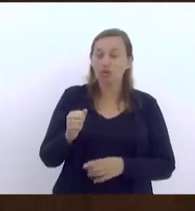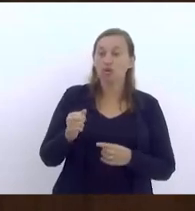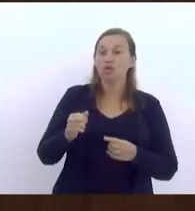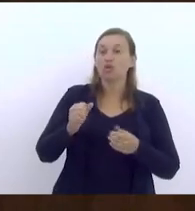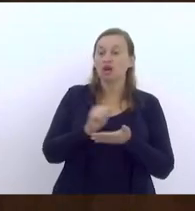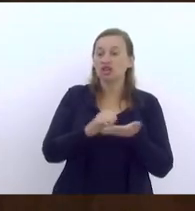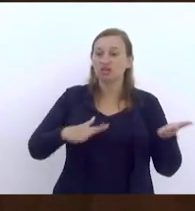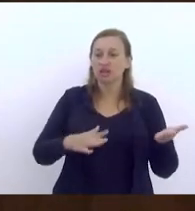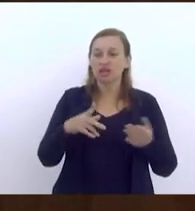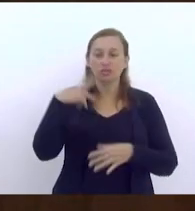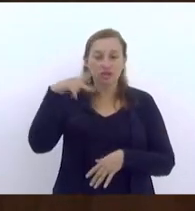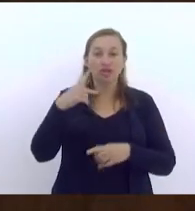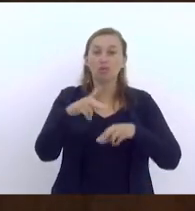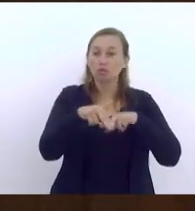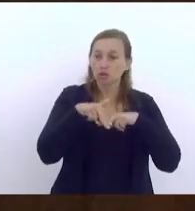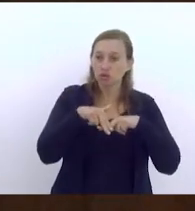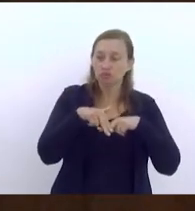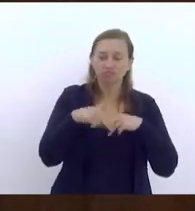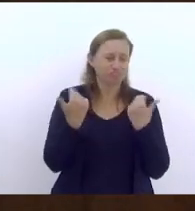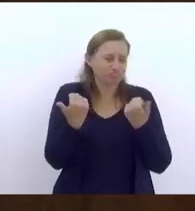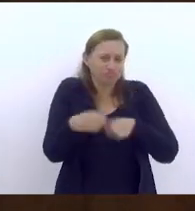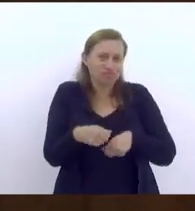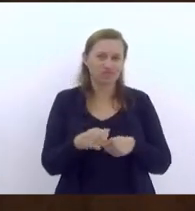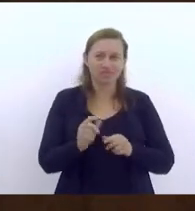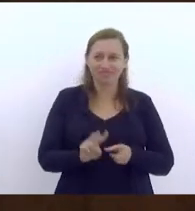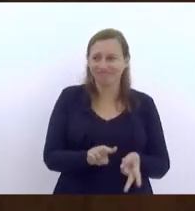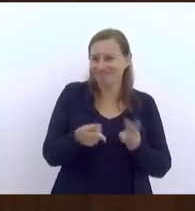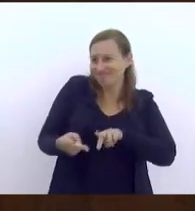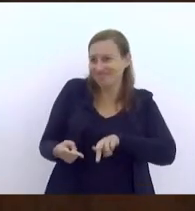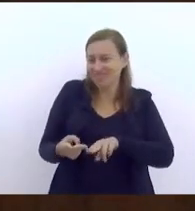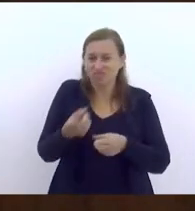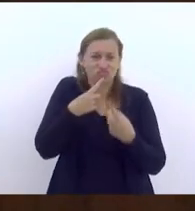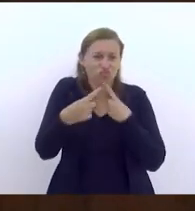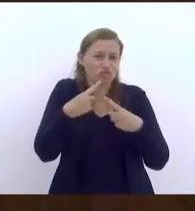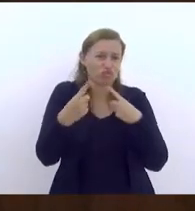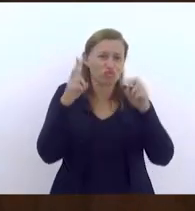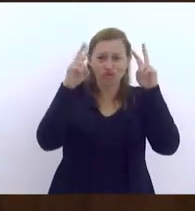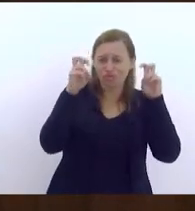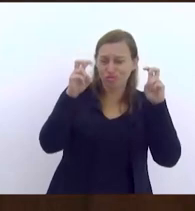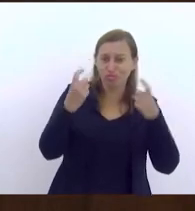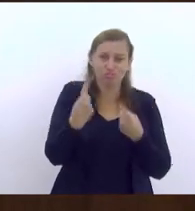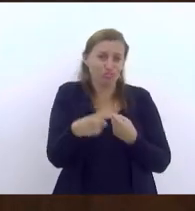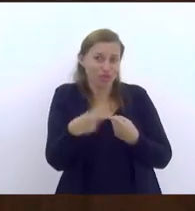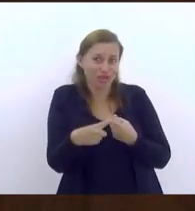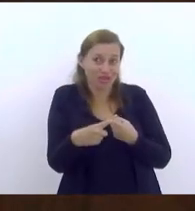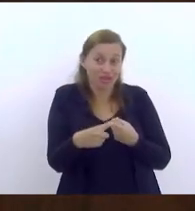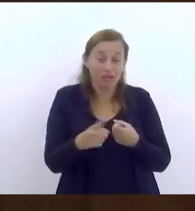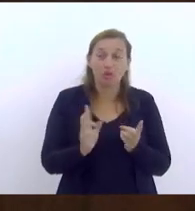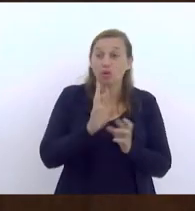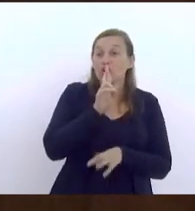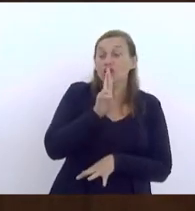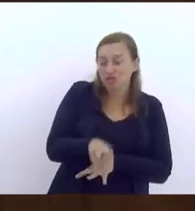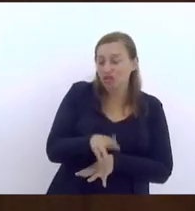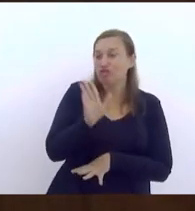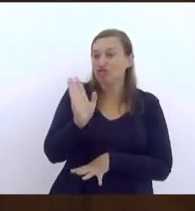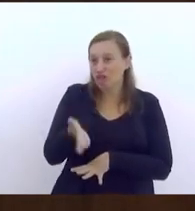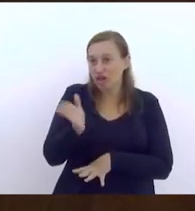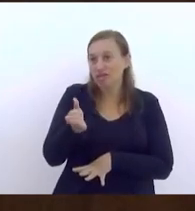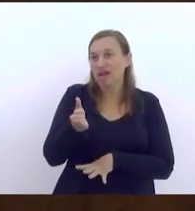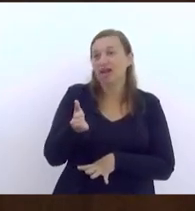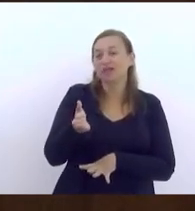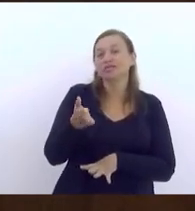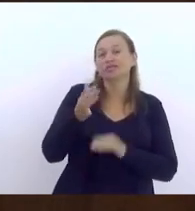o tempo inteiro. Por isso, não precisa nem encaminhar, nem discutir a matéria, porque o resultado já está